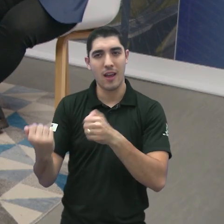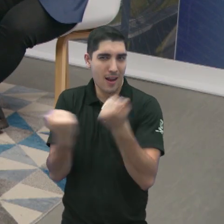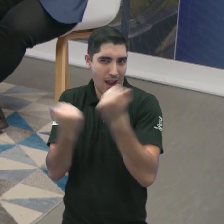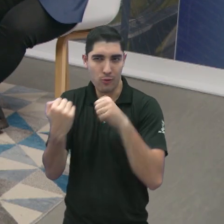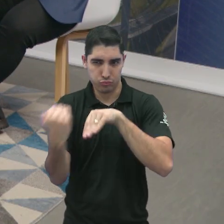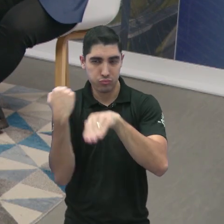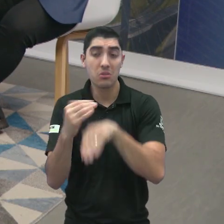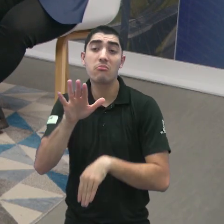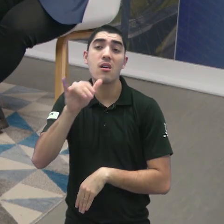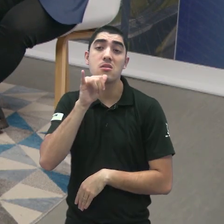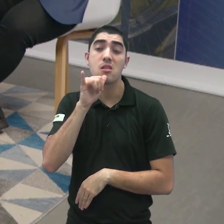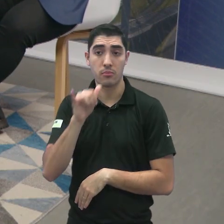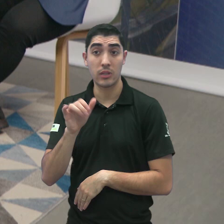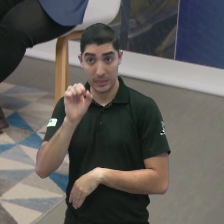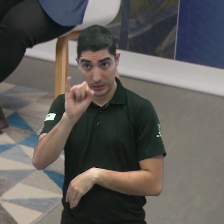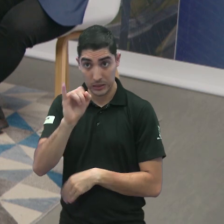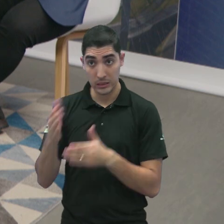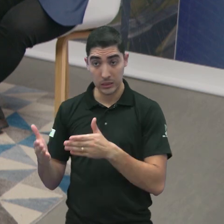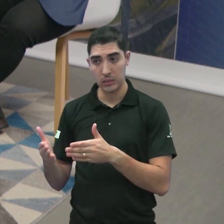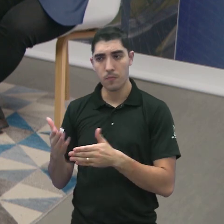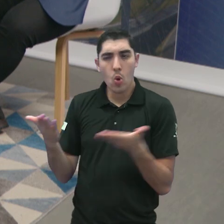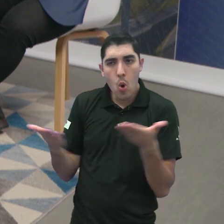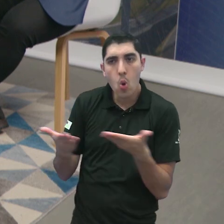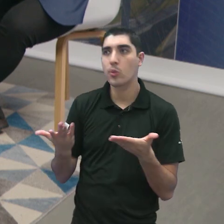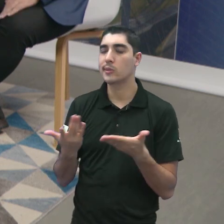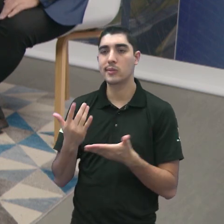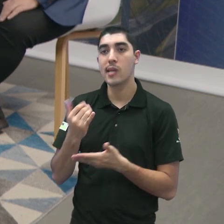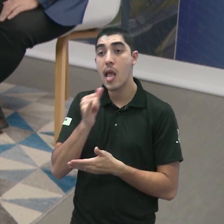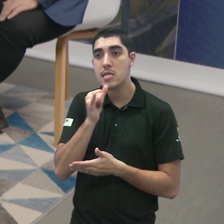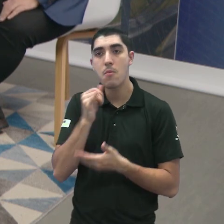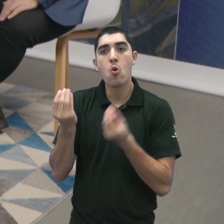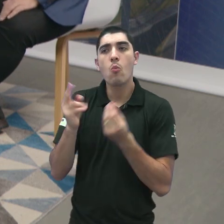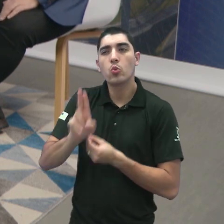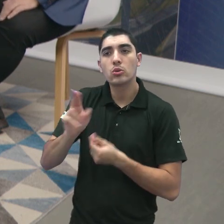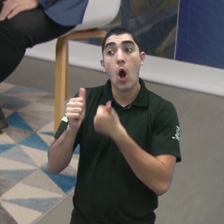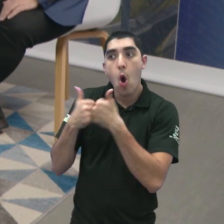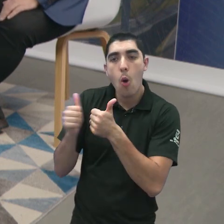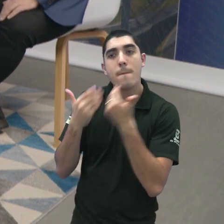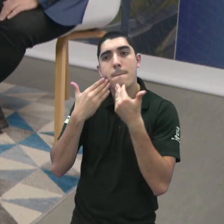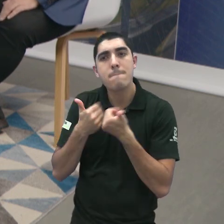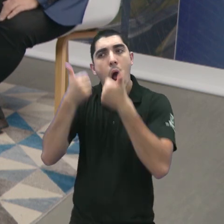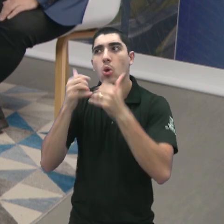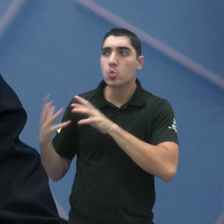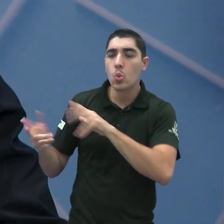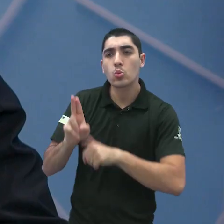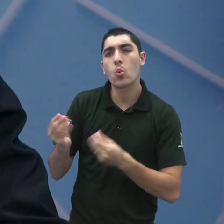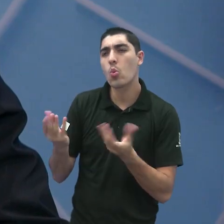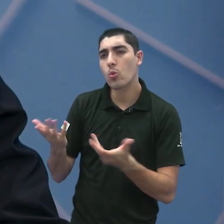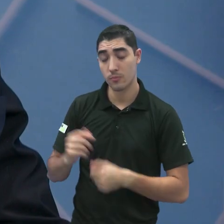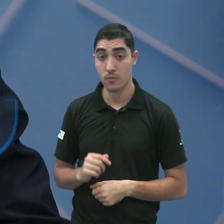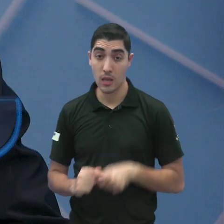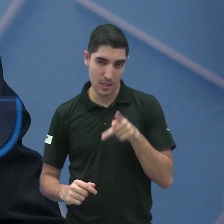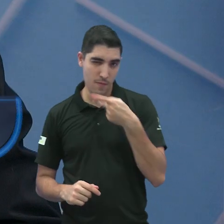que temos hoje, até mesmo para usar o transporte coletivo com mais eficiência? Olha, Rafa, em